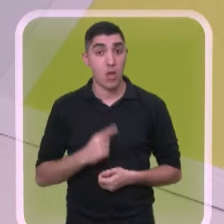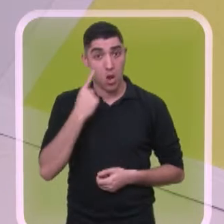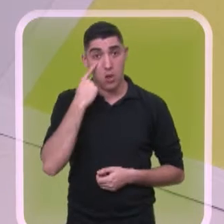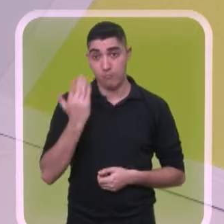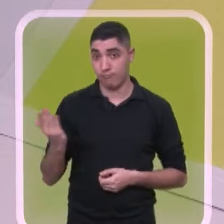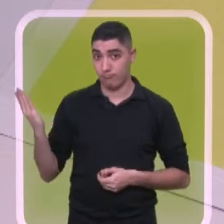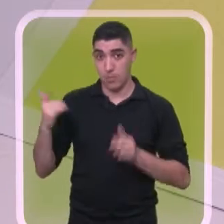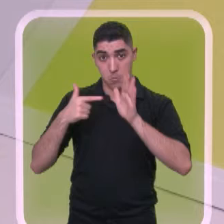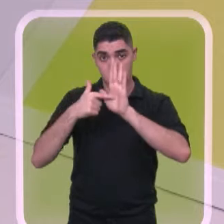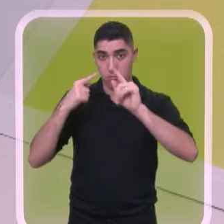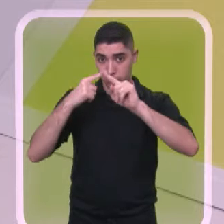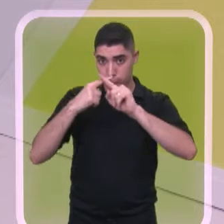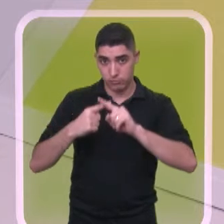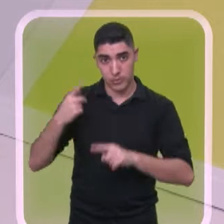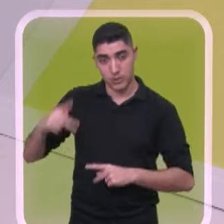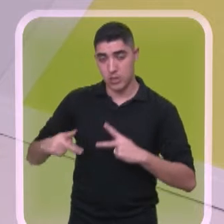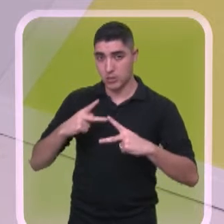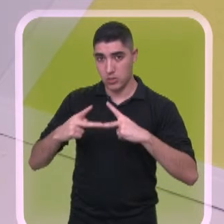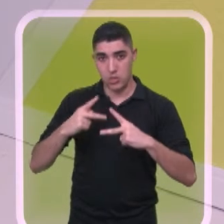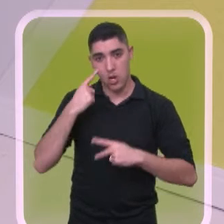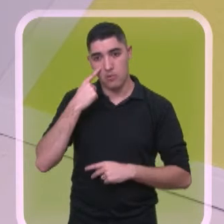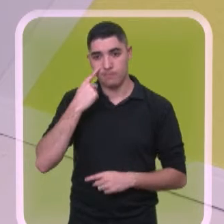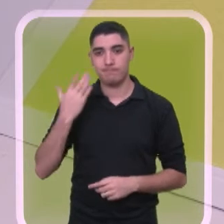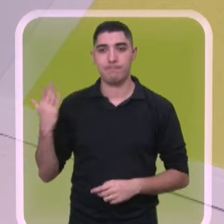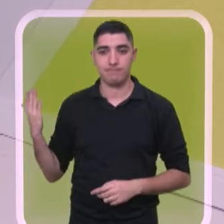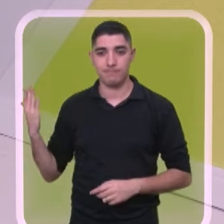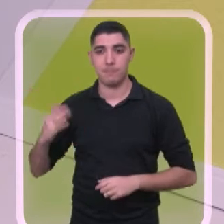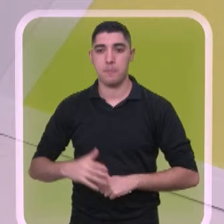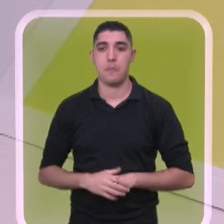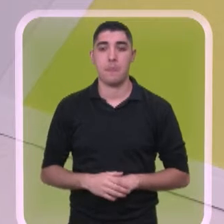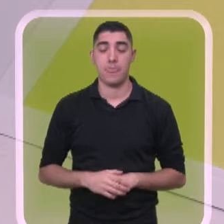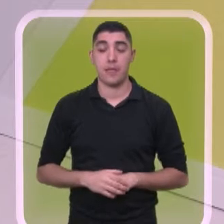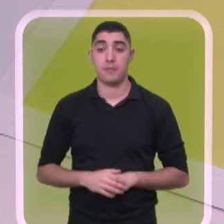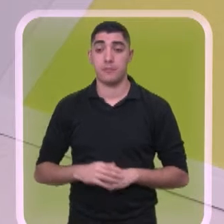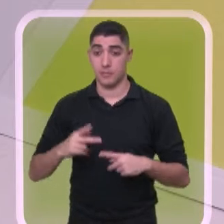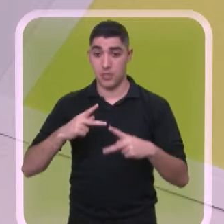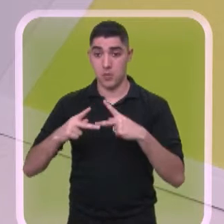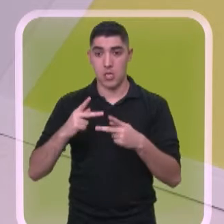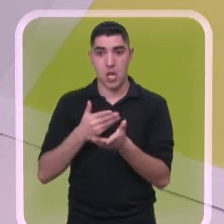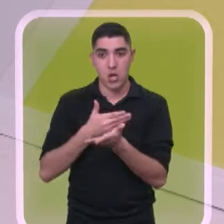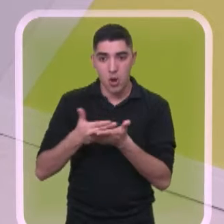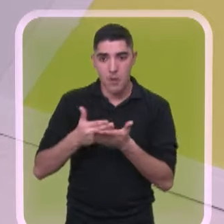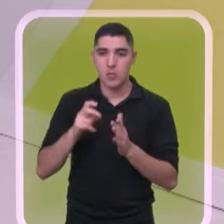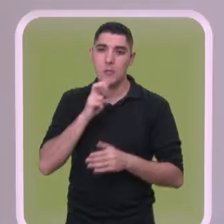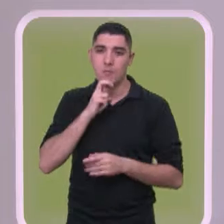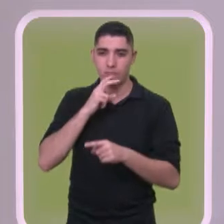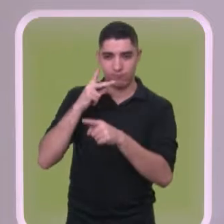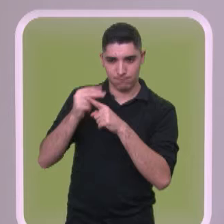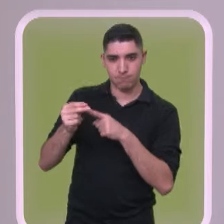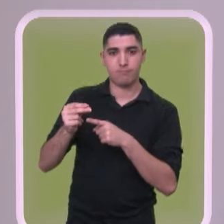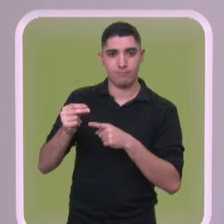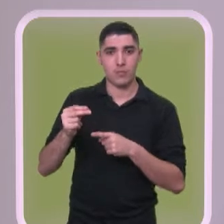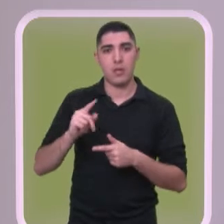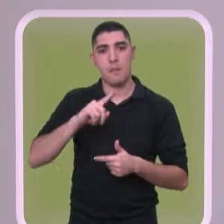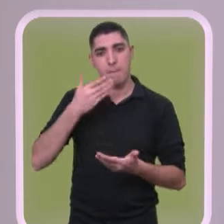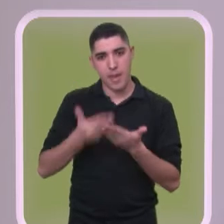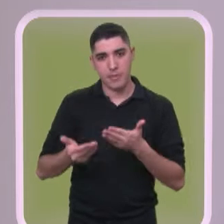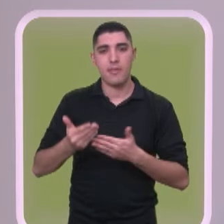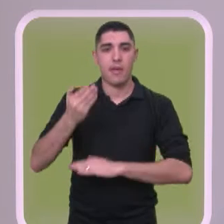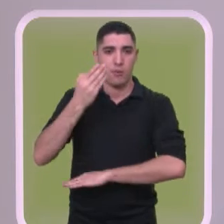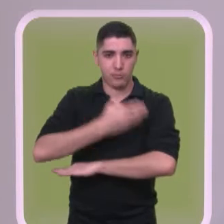do São José nessa segunda fase. O Matheus vai colocar para a gente. Olha só, São José estreou vencendo o Liga Sorocabana 7-8-70, perdeu para o Rio